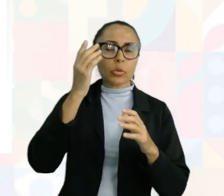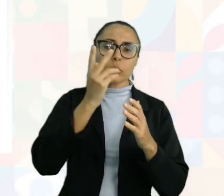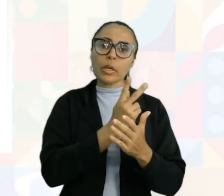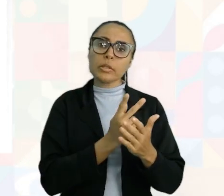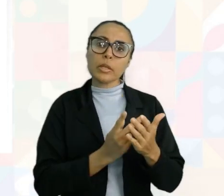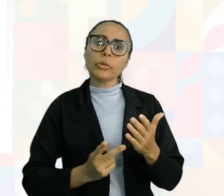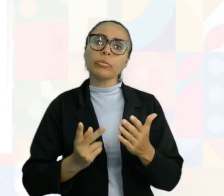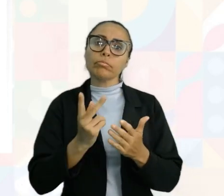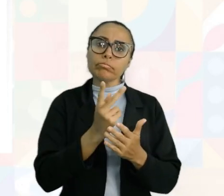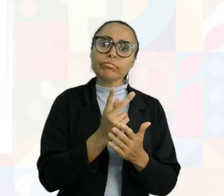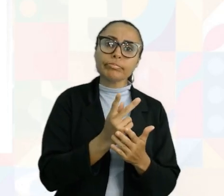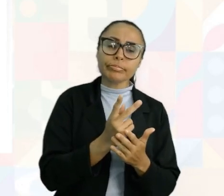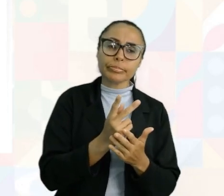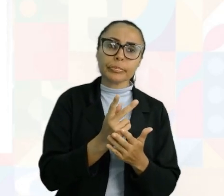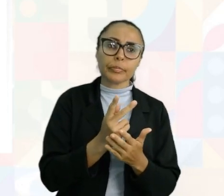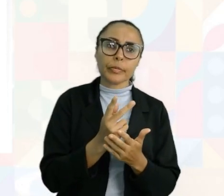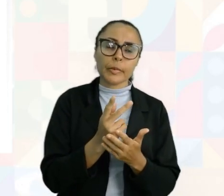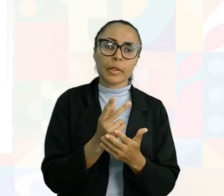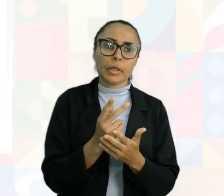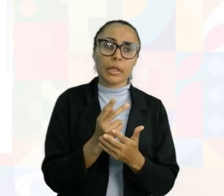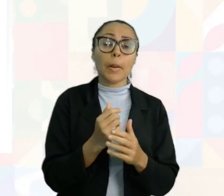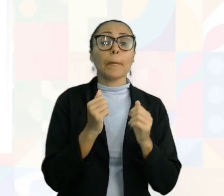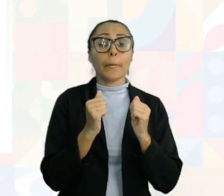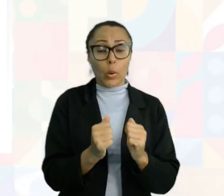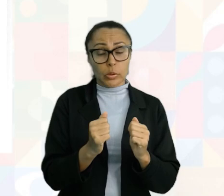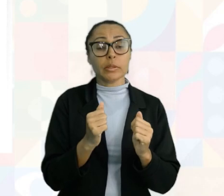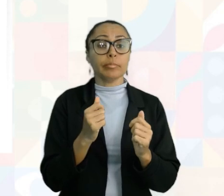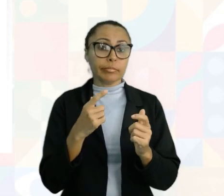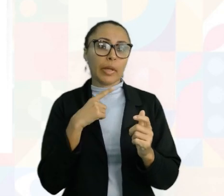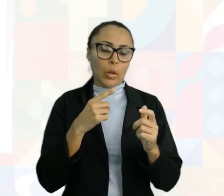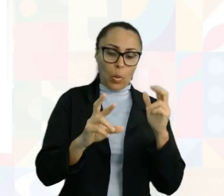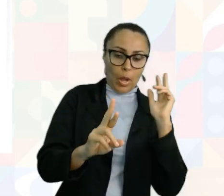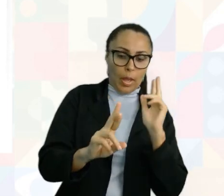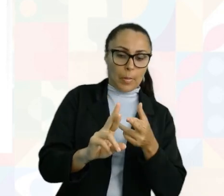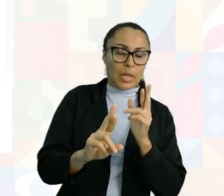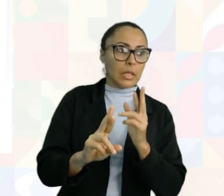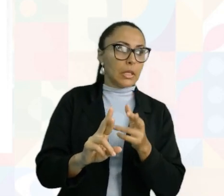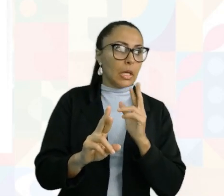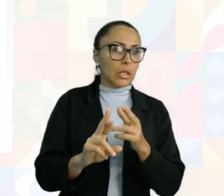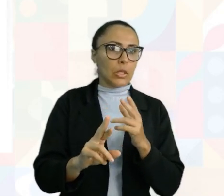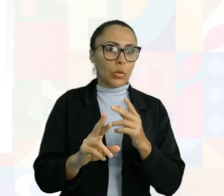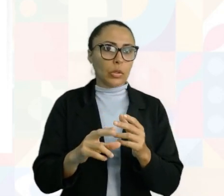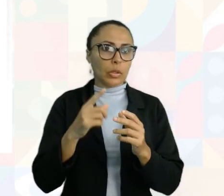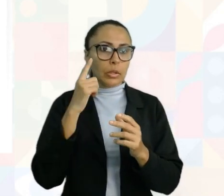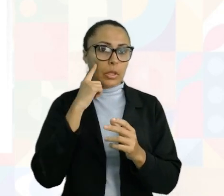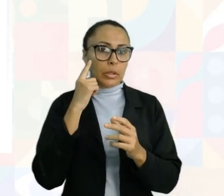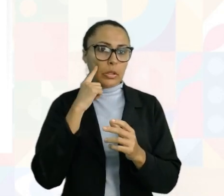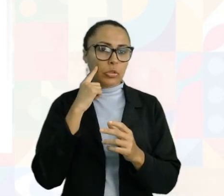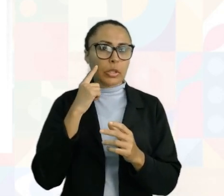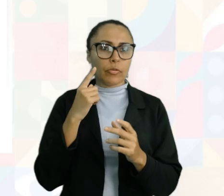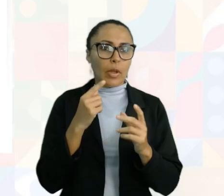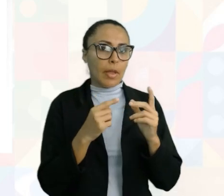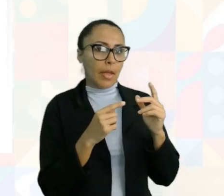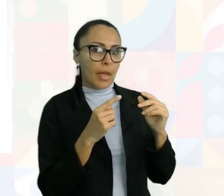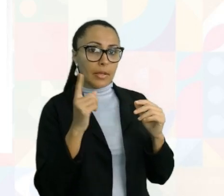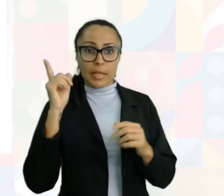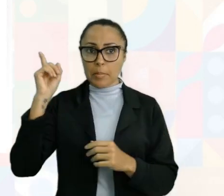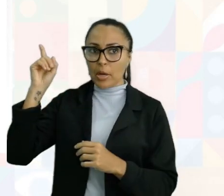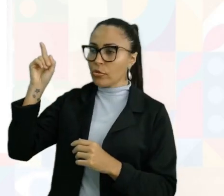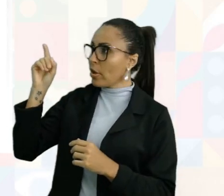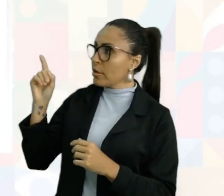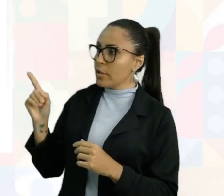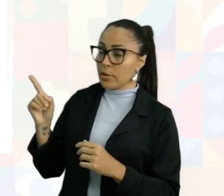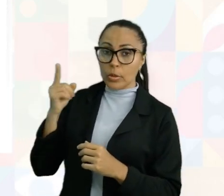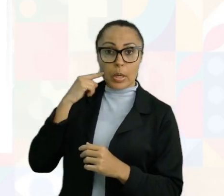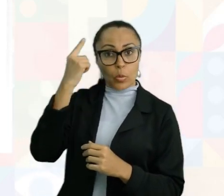ter uma representação meramente bidimensional, como a gente pode ver na imagem do rosto